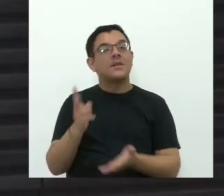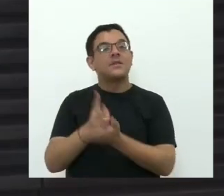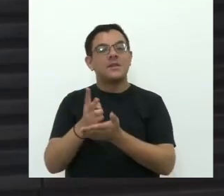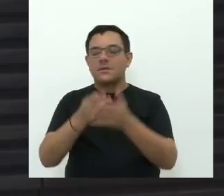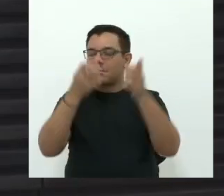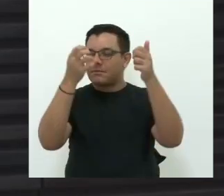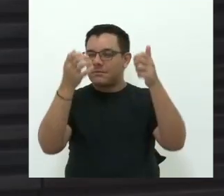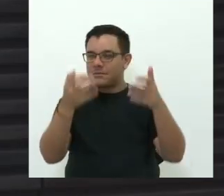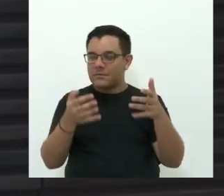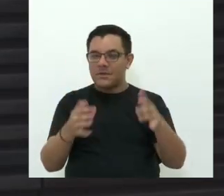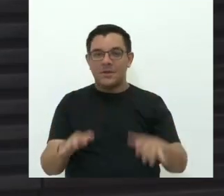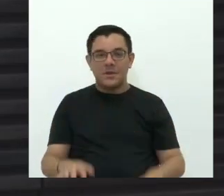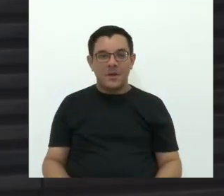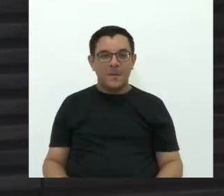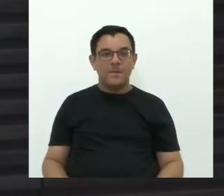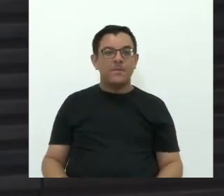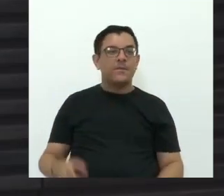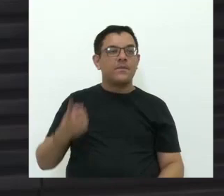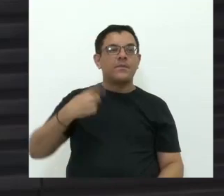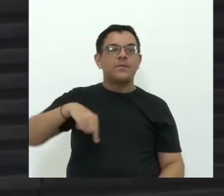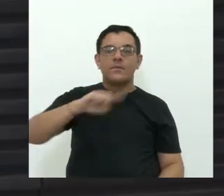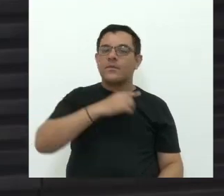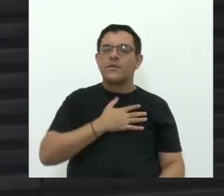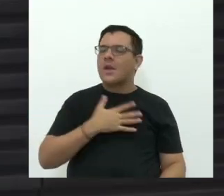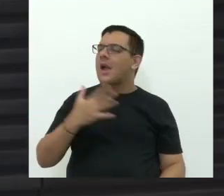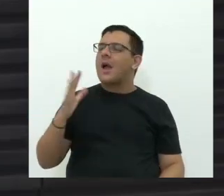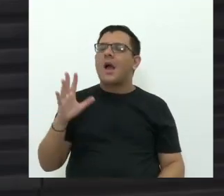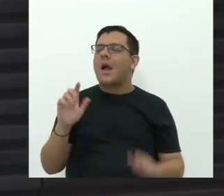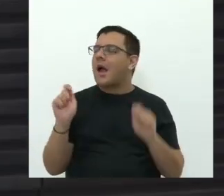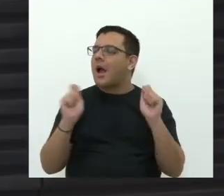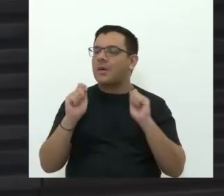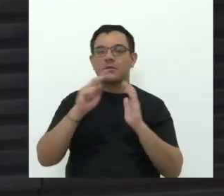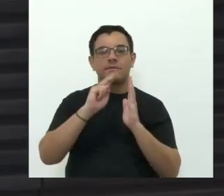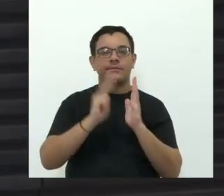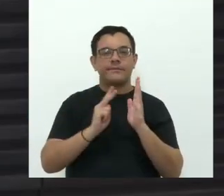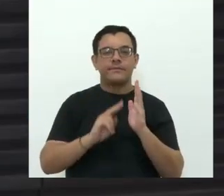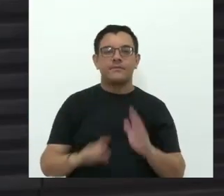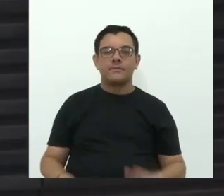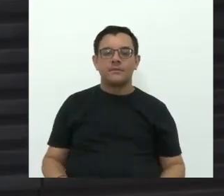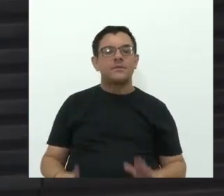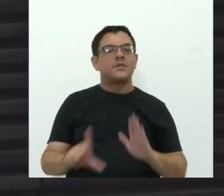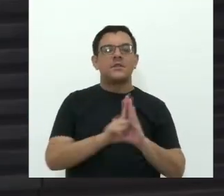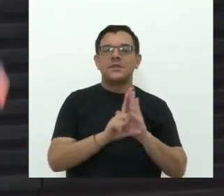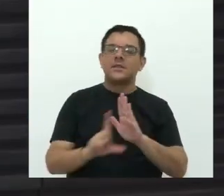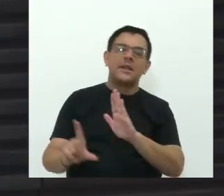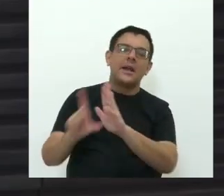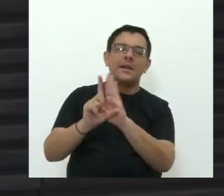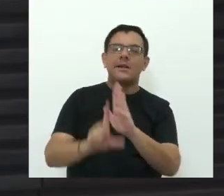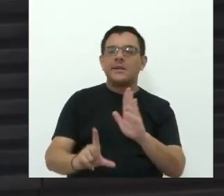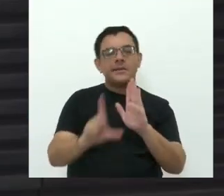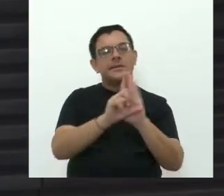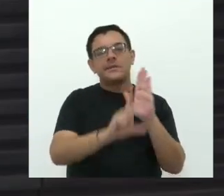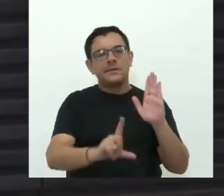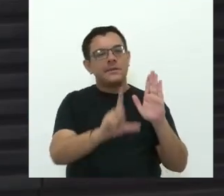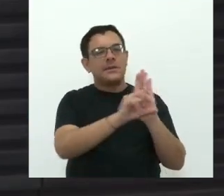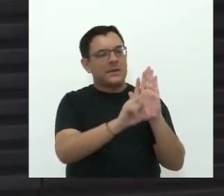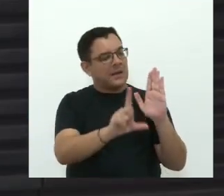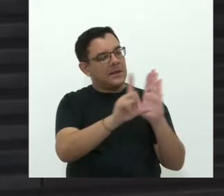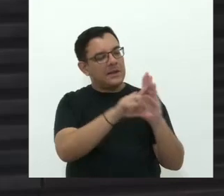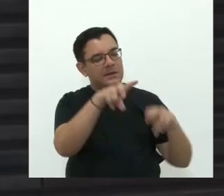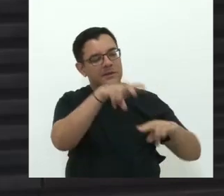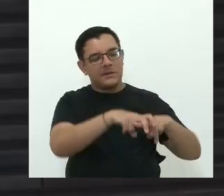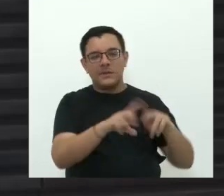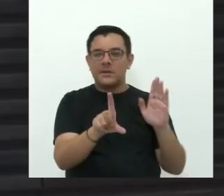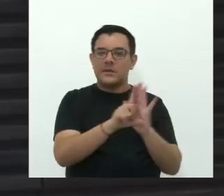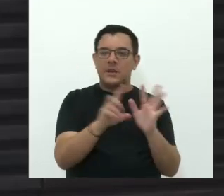tinha um jargão dizendo o seguinte a gente adora a lei a gente adora a lei é lei para cima e para baixo é lei como se senta é lei para